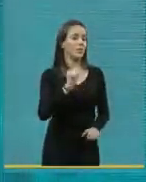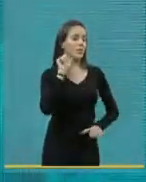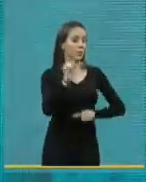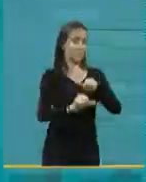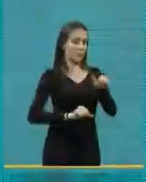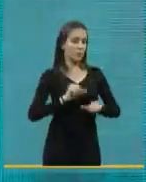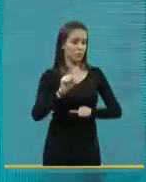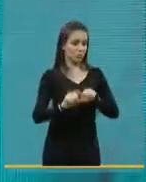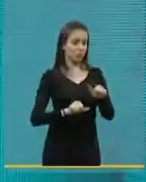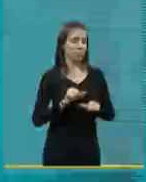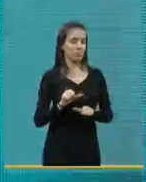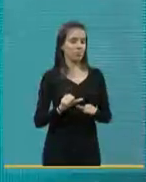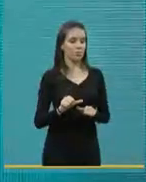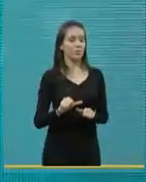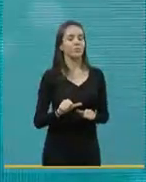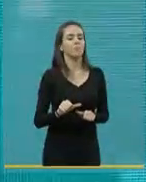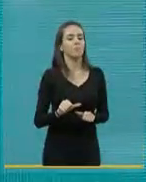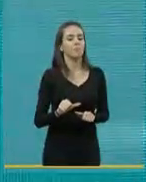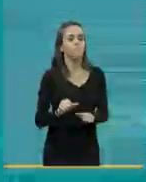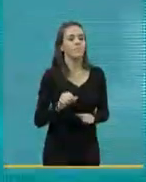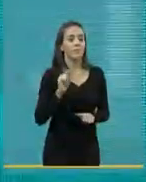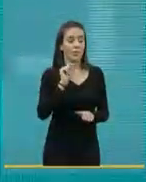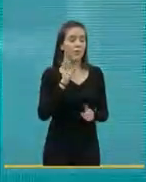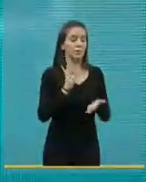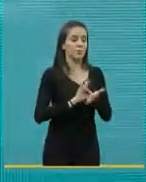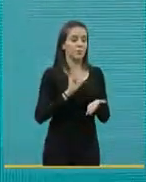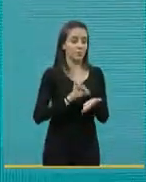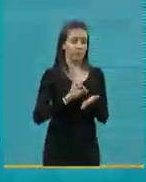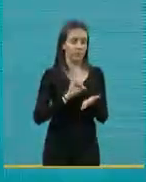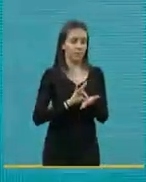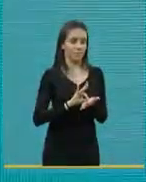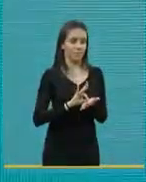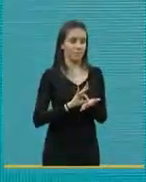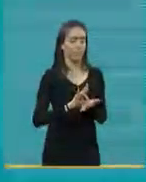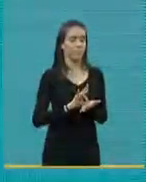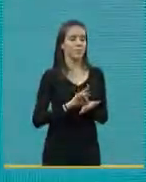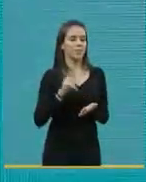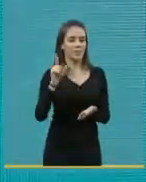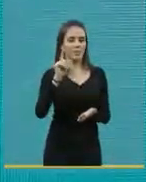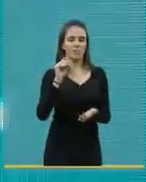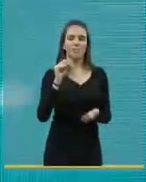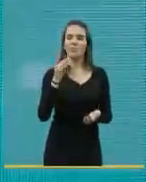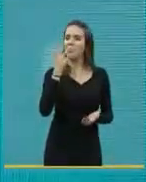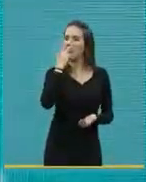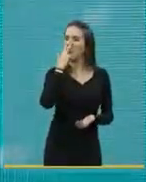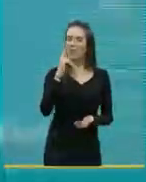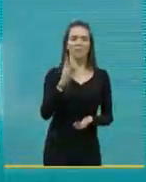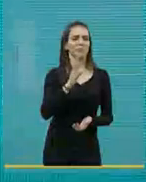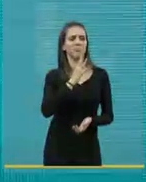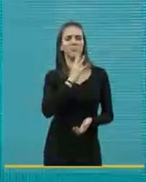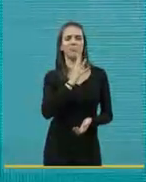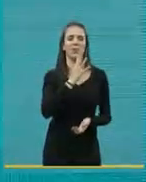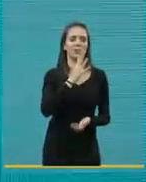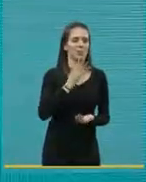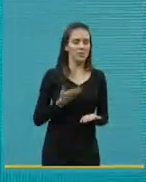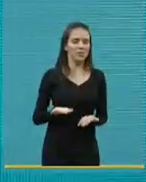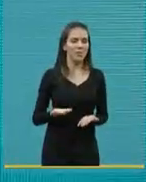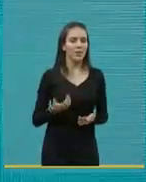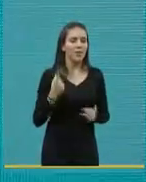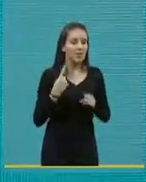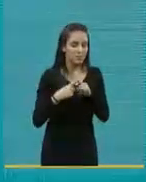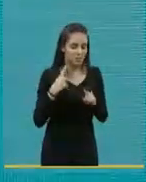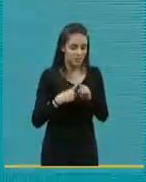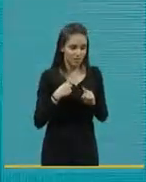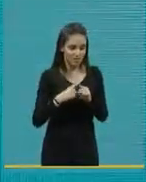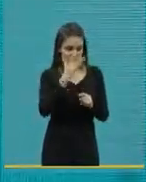e o fato concreto que também parece que ele desconhece é que grande parte mais